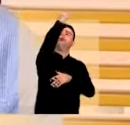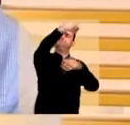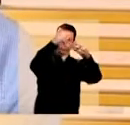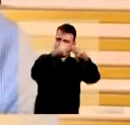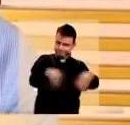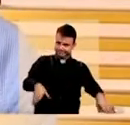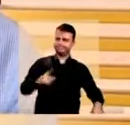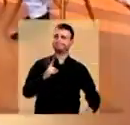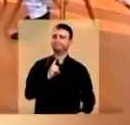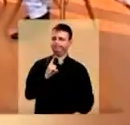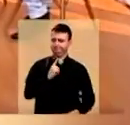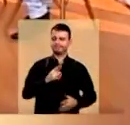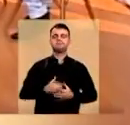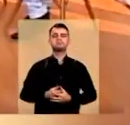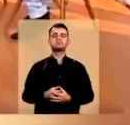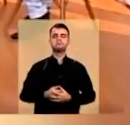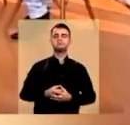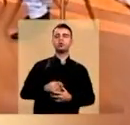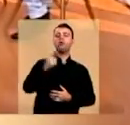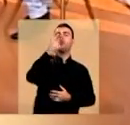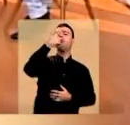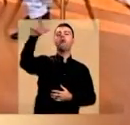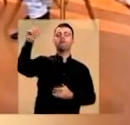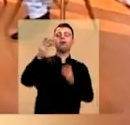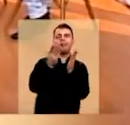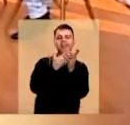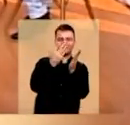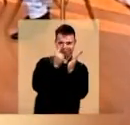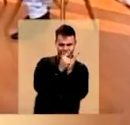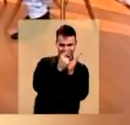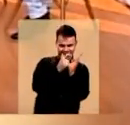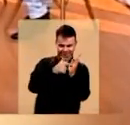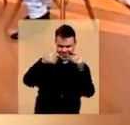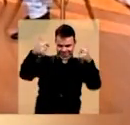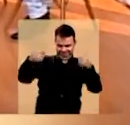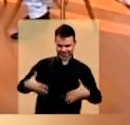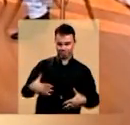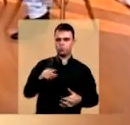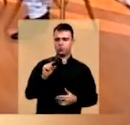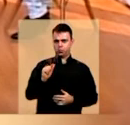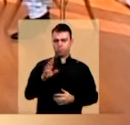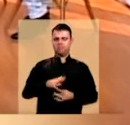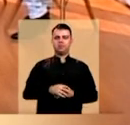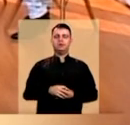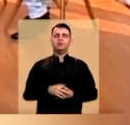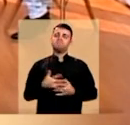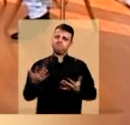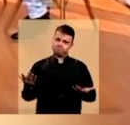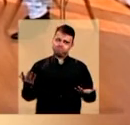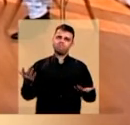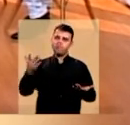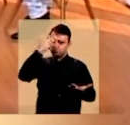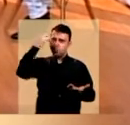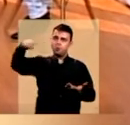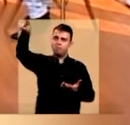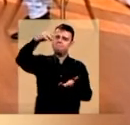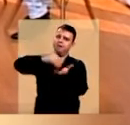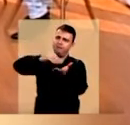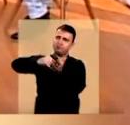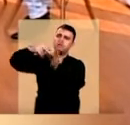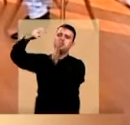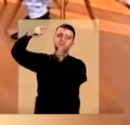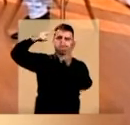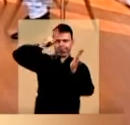lá na frente, né? E outra coisa também, com relação ao livro físico, por mais que ainda tem muito a ser lido